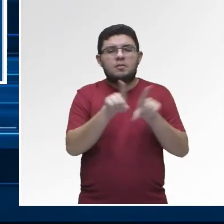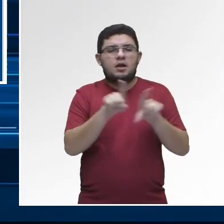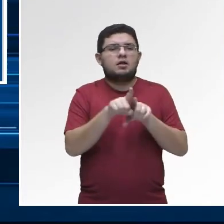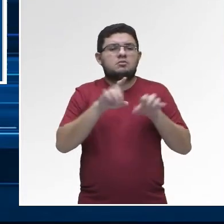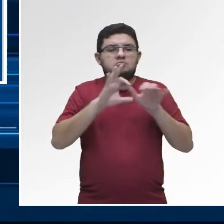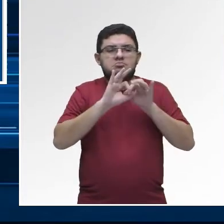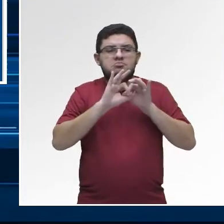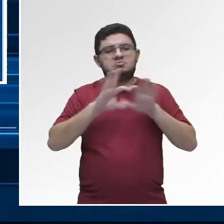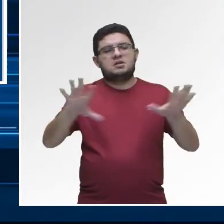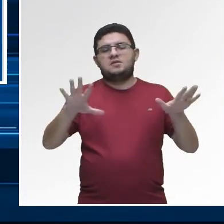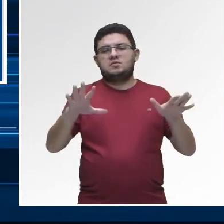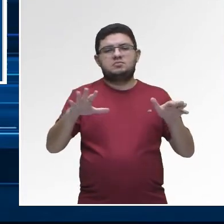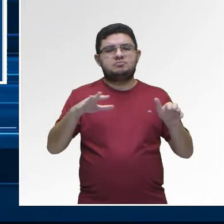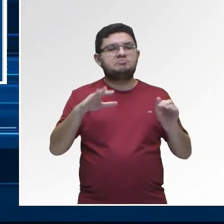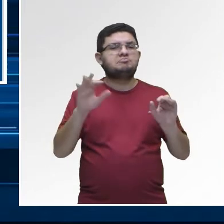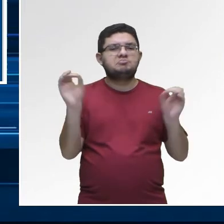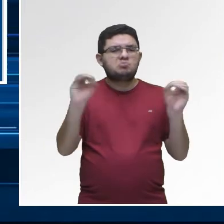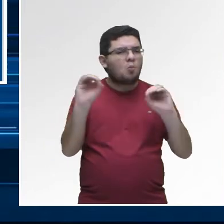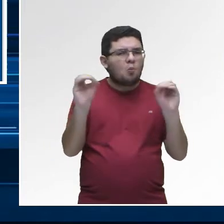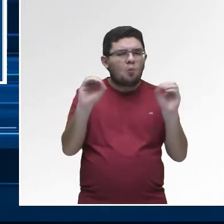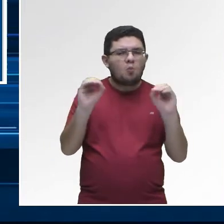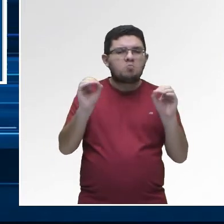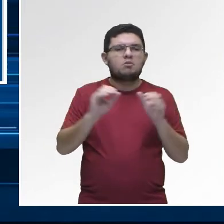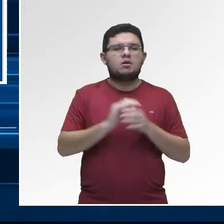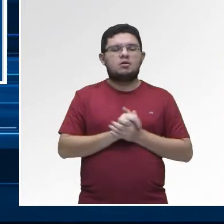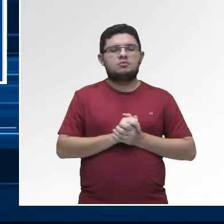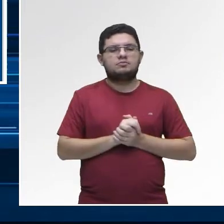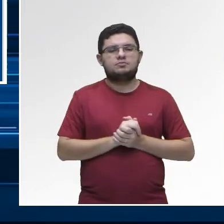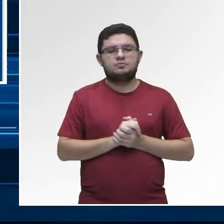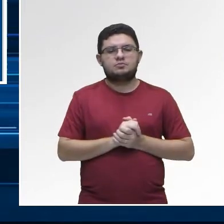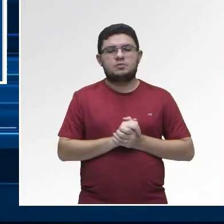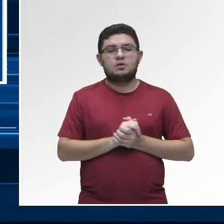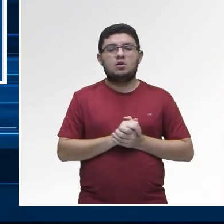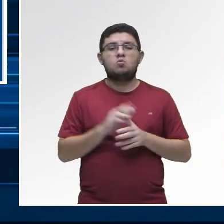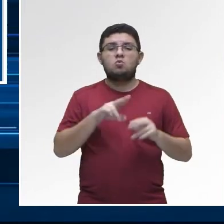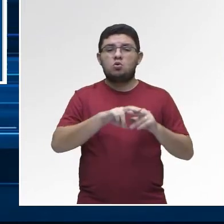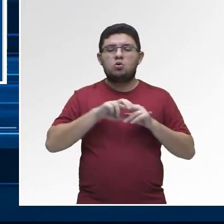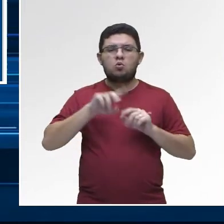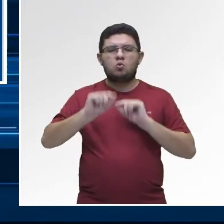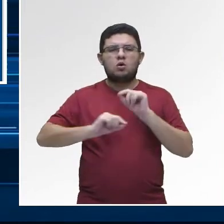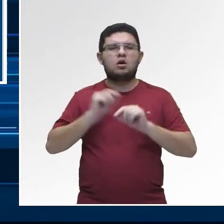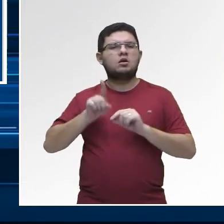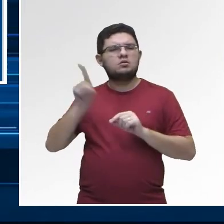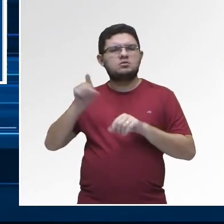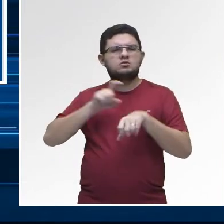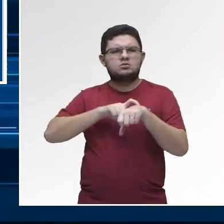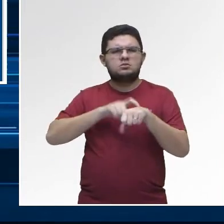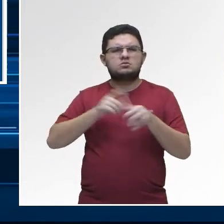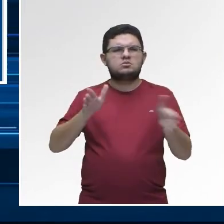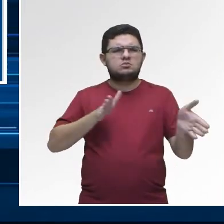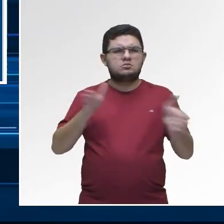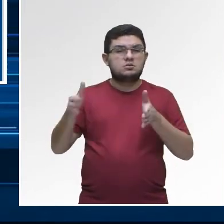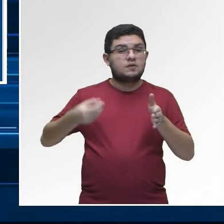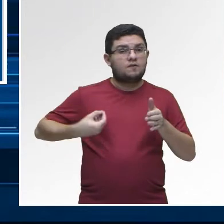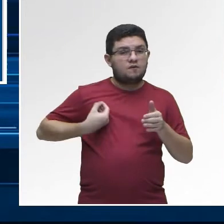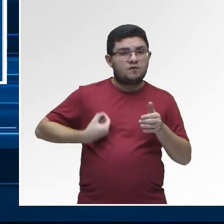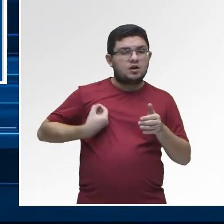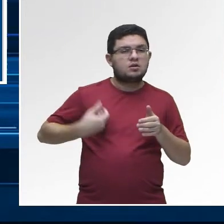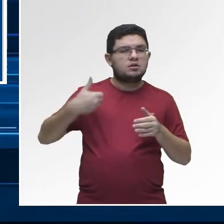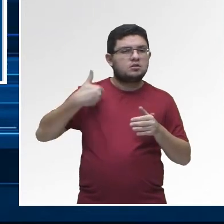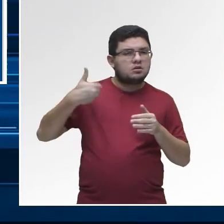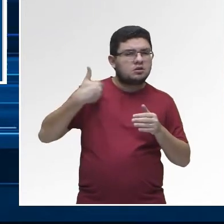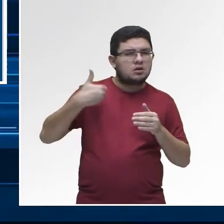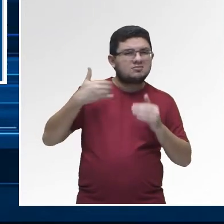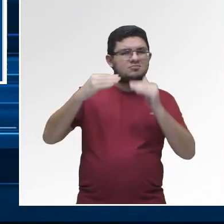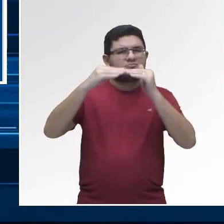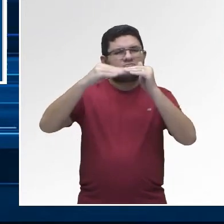vivia lá muito bem, né? É tanto que a expectativa de vida nessa época era muito baixa, as pessoas morriam muito cedo, porque trabalhavam